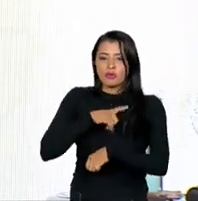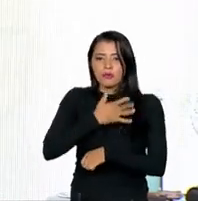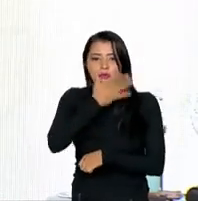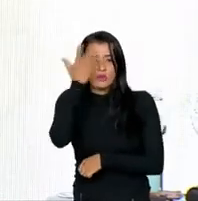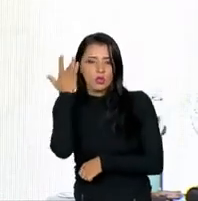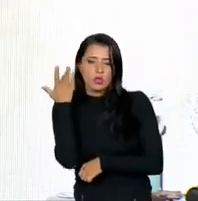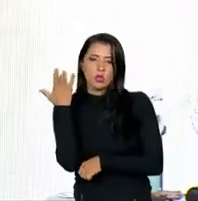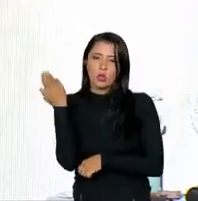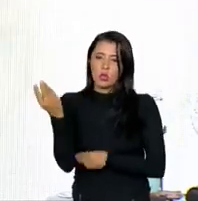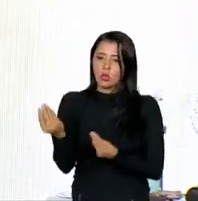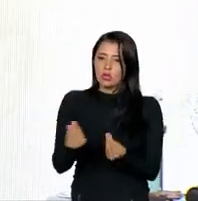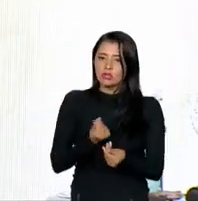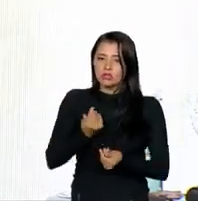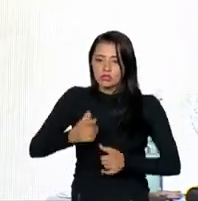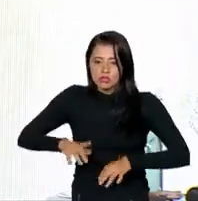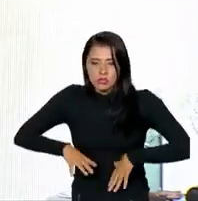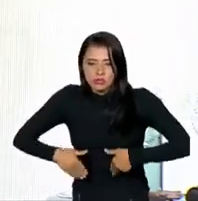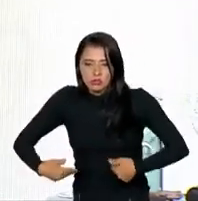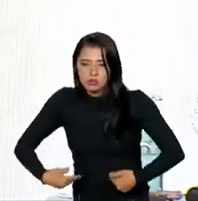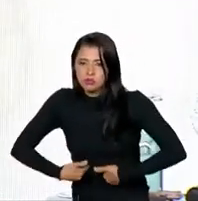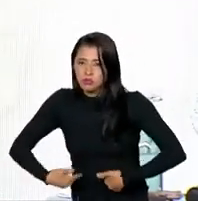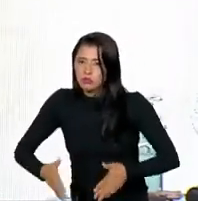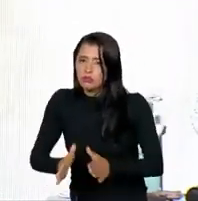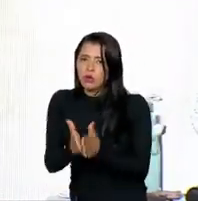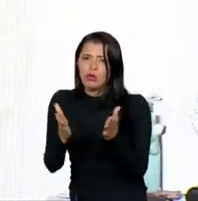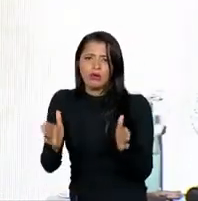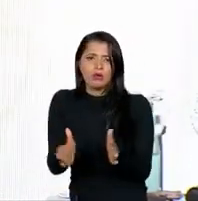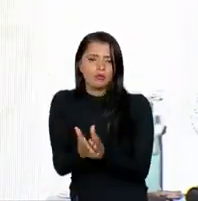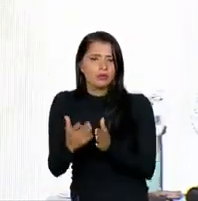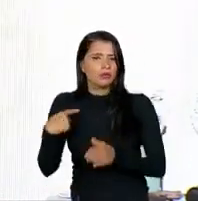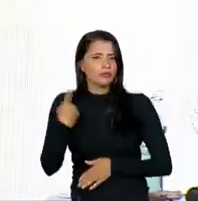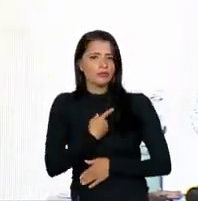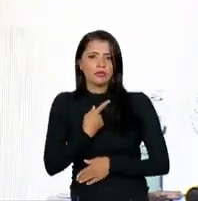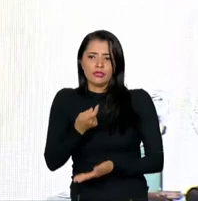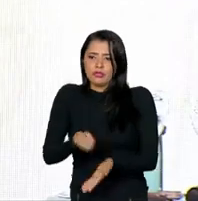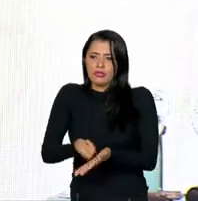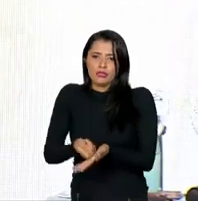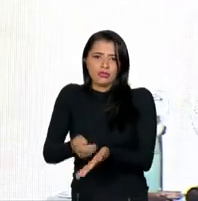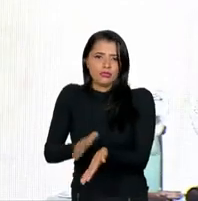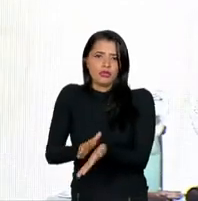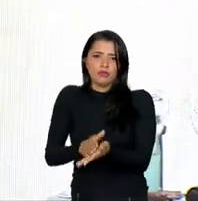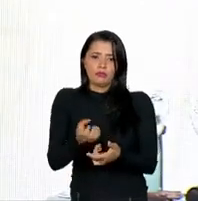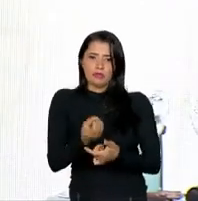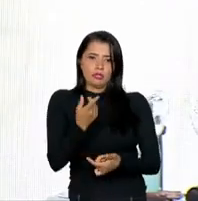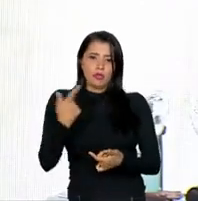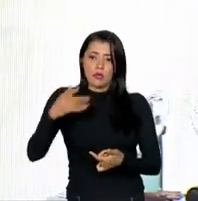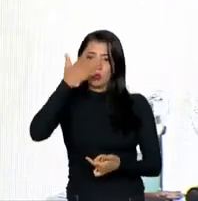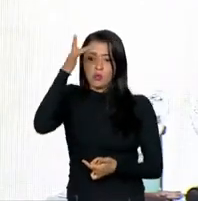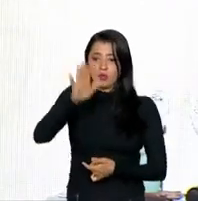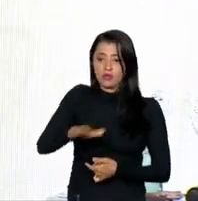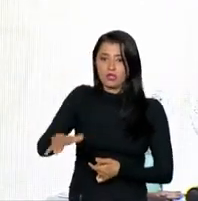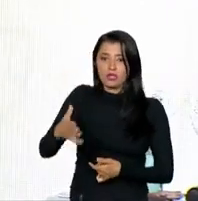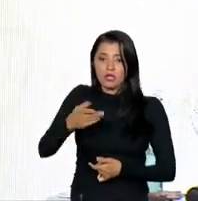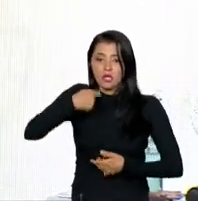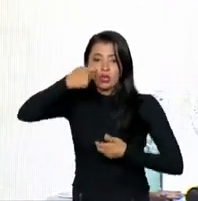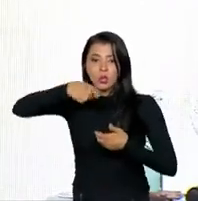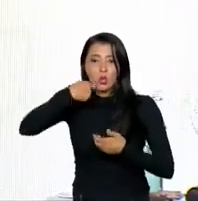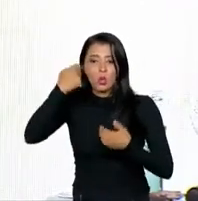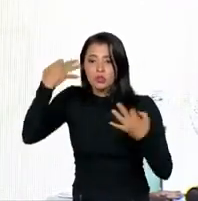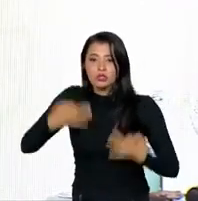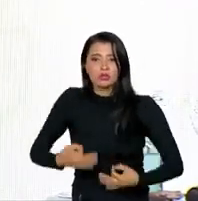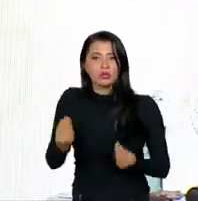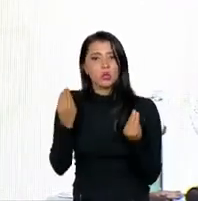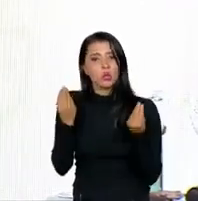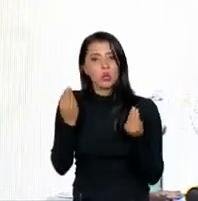pessoas miseravelmente passando fome e pobres. A gente não pode exigir uma alfabetização decente de uma criança que não come. Não